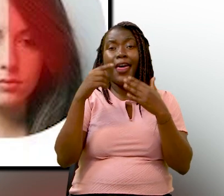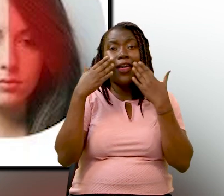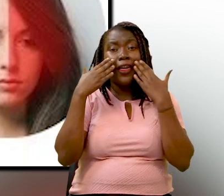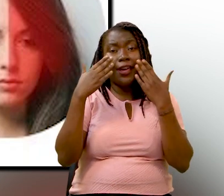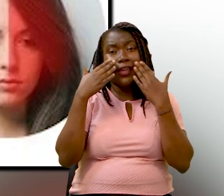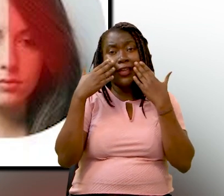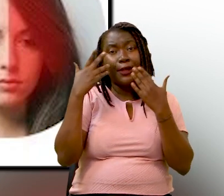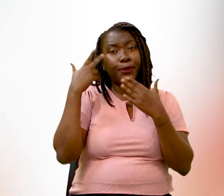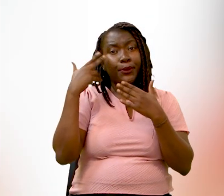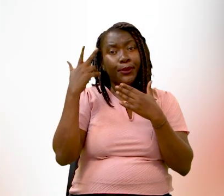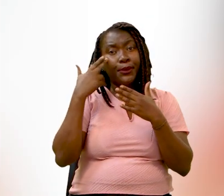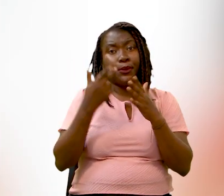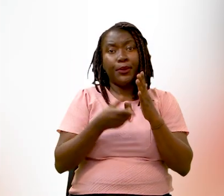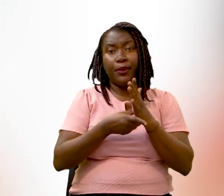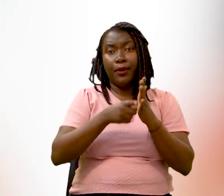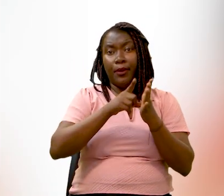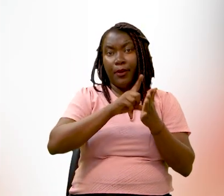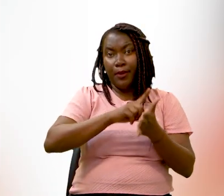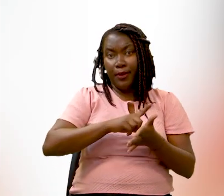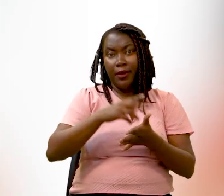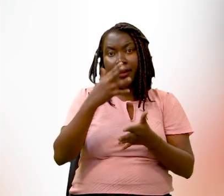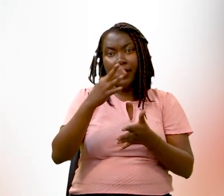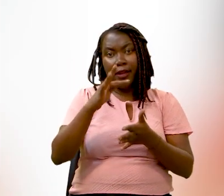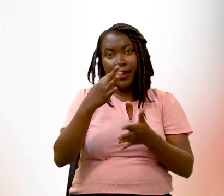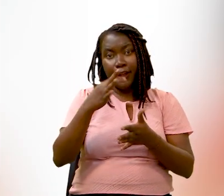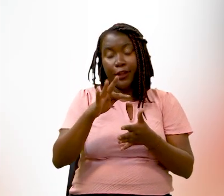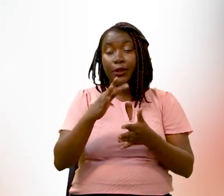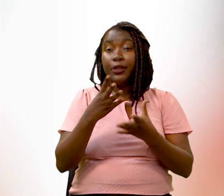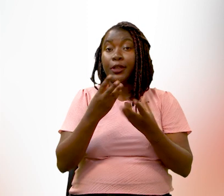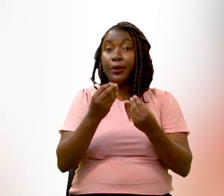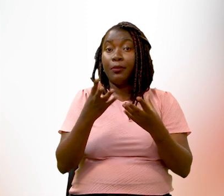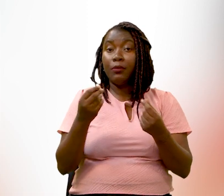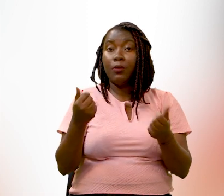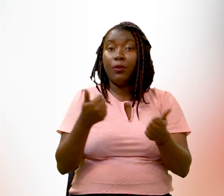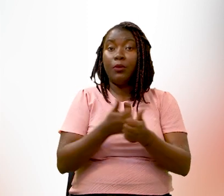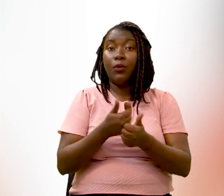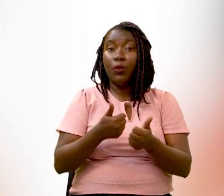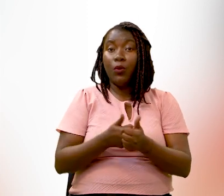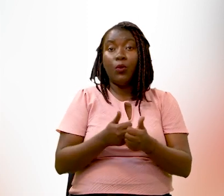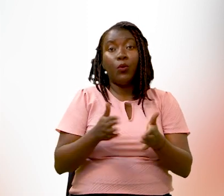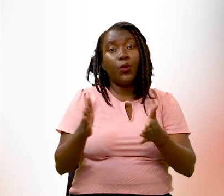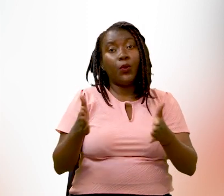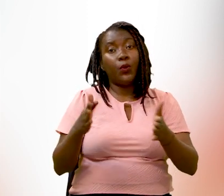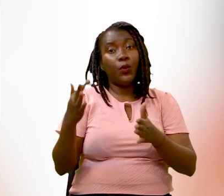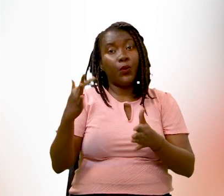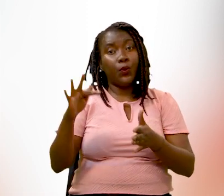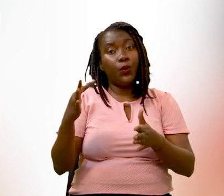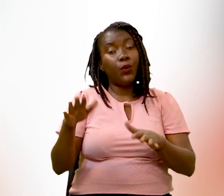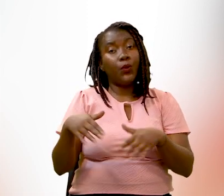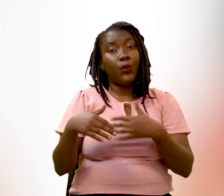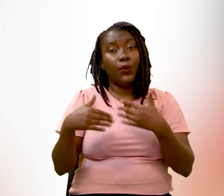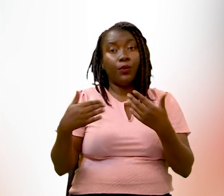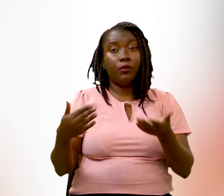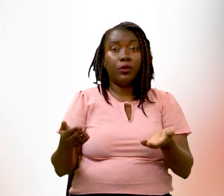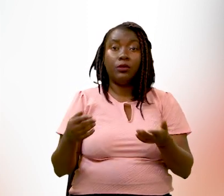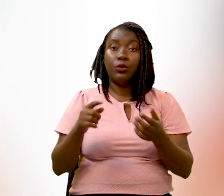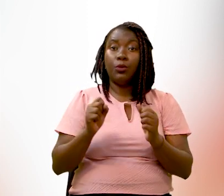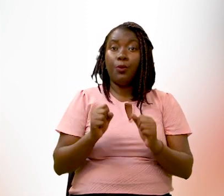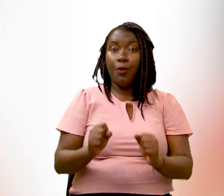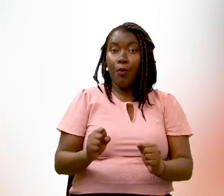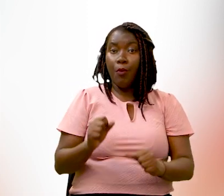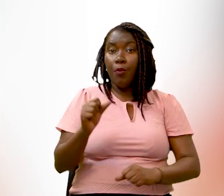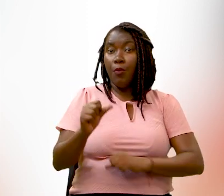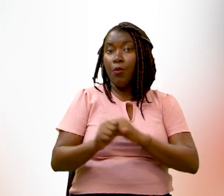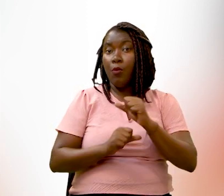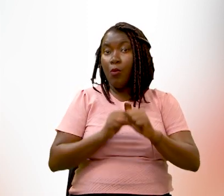que normalmente precede a dor e muitas vezes se acompanha durante a dor. Então, o indivíduo pode ter